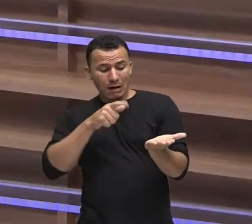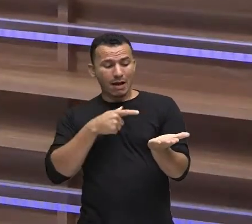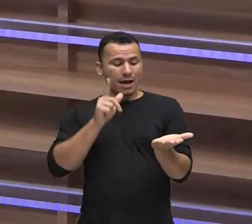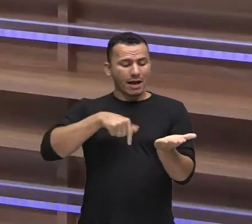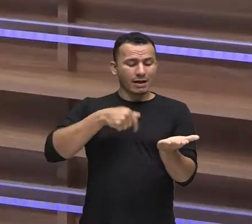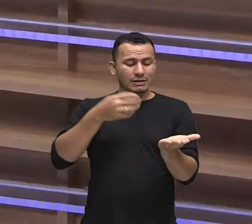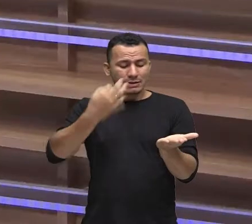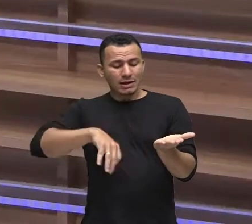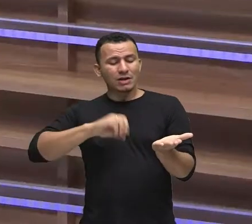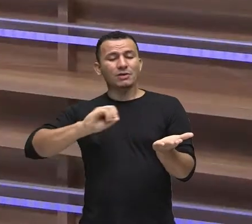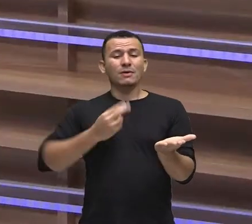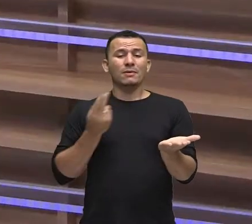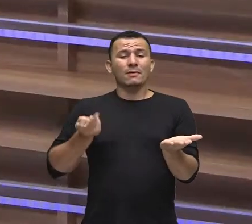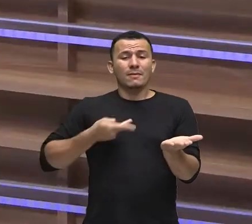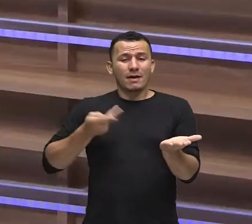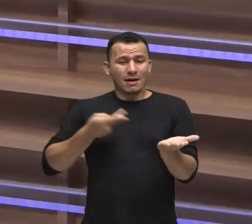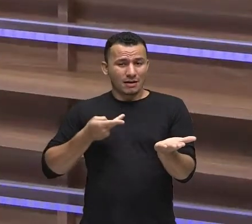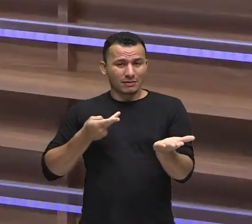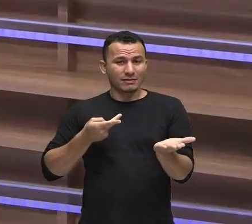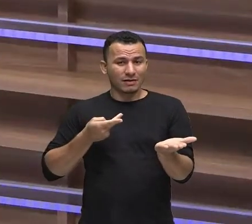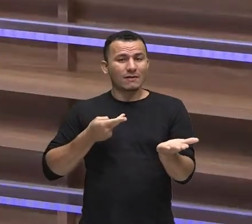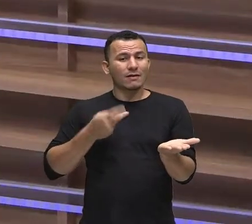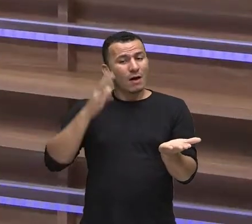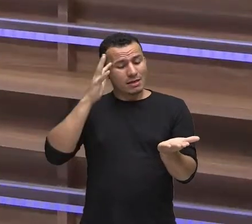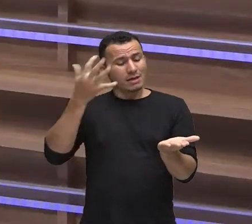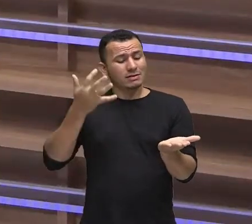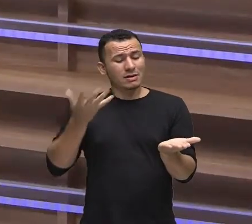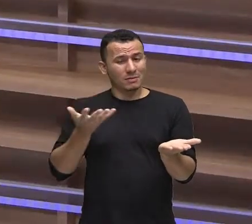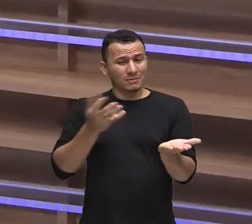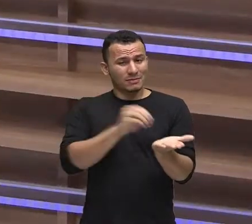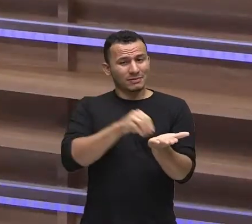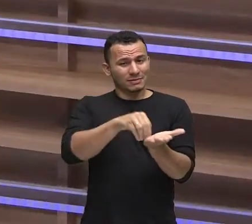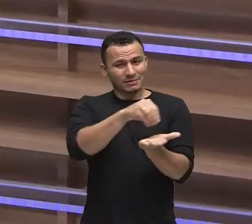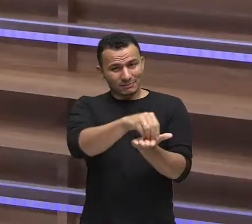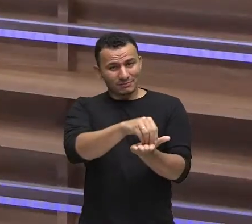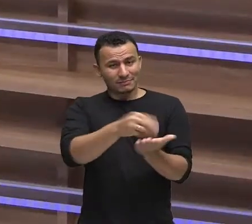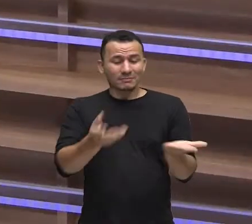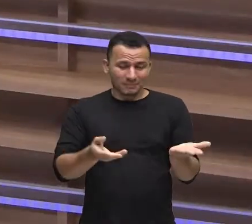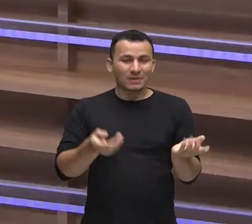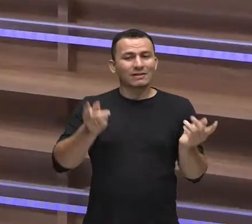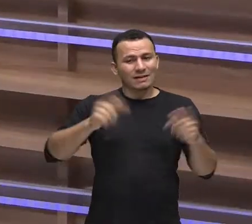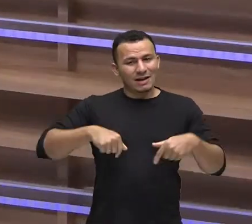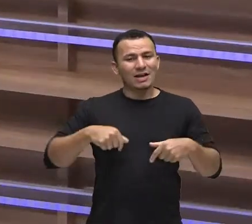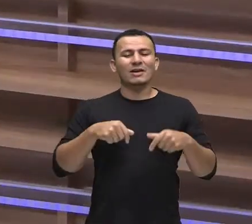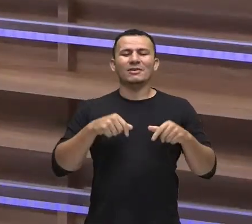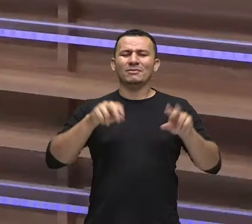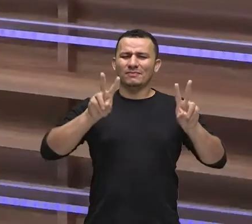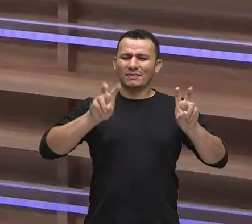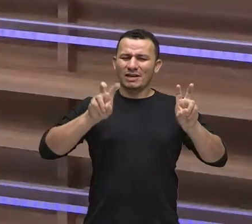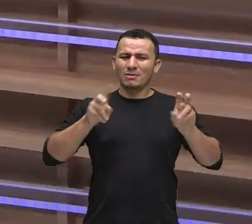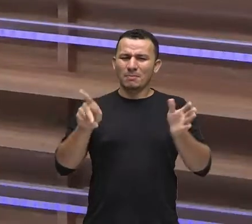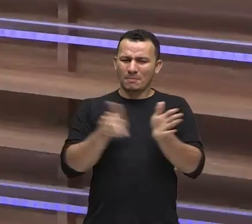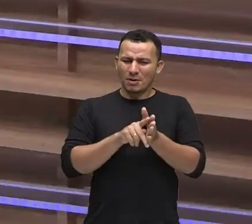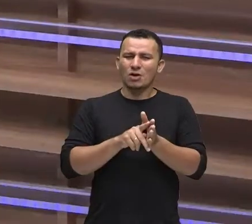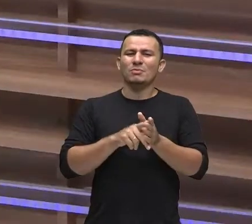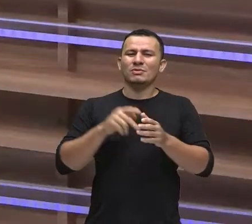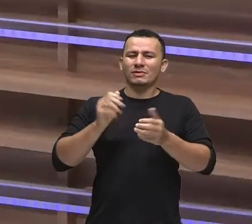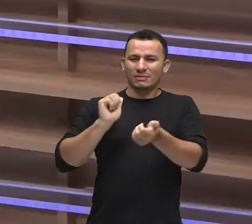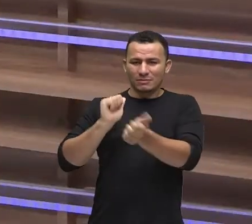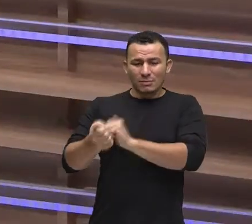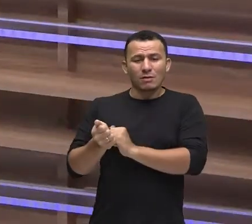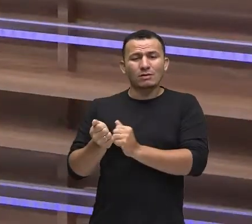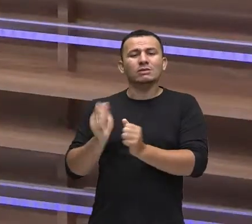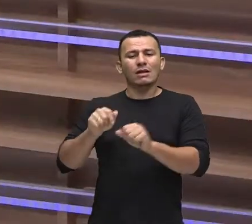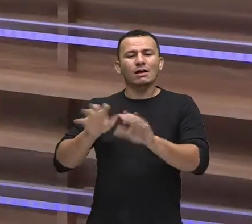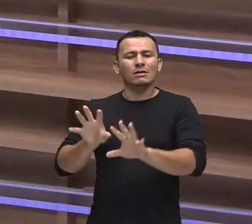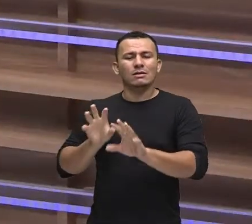ação mais correta a se tomar, né? E aí a gente consegue, mais uma vez, trazendo um conceito do jogo, do esporte para a